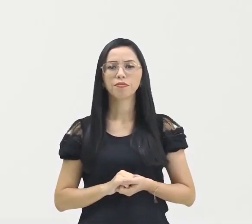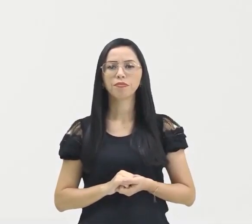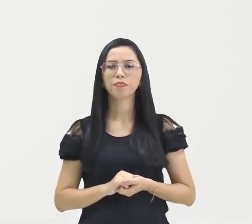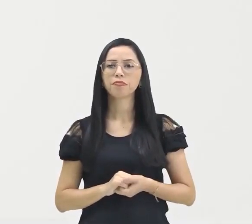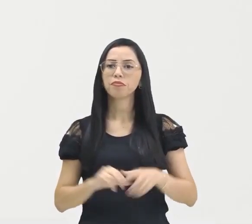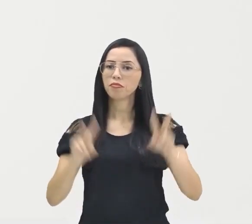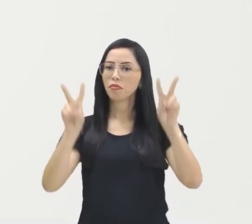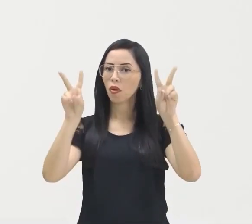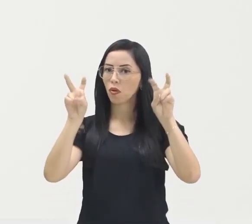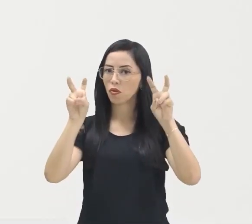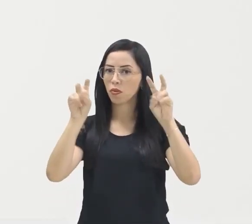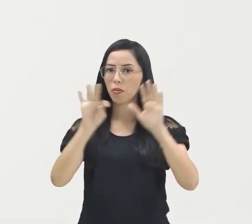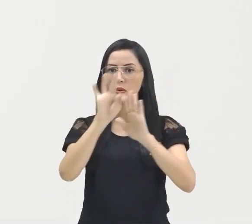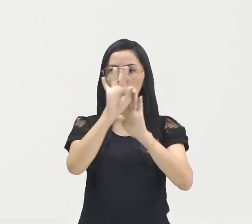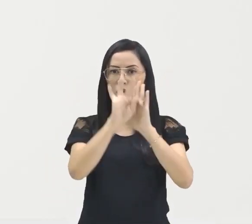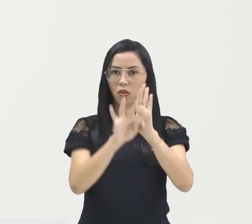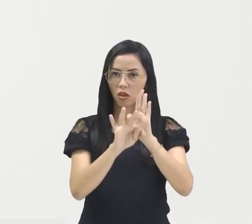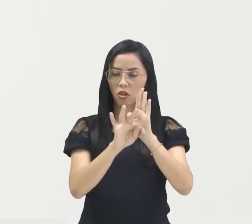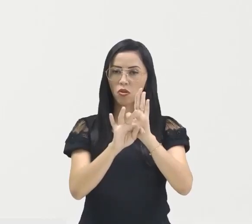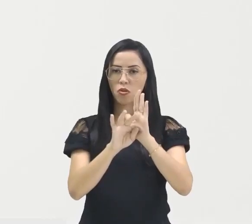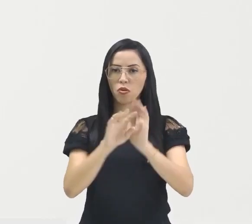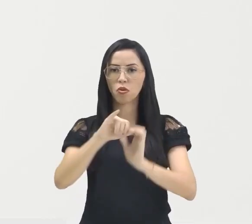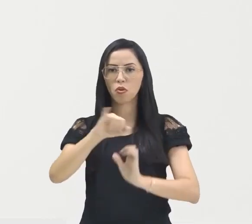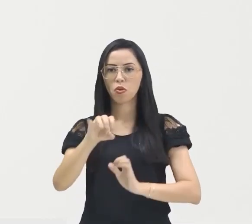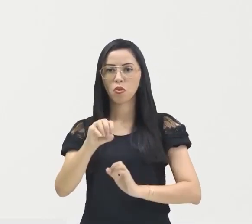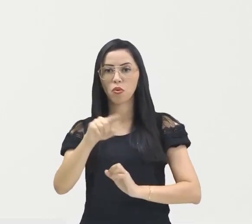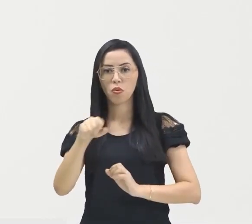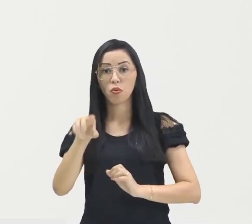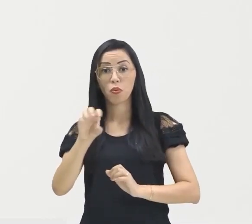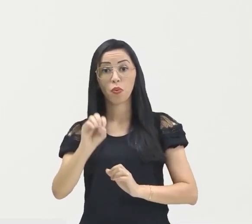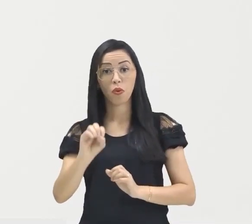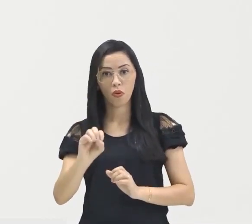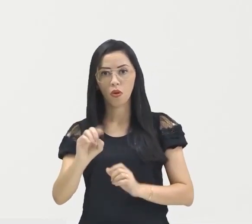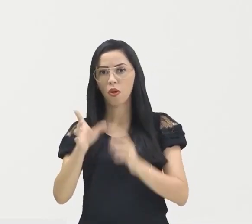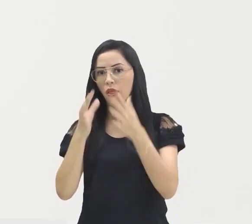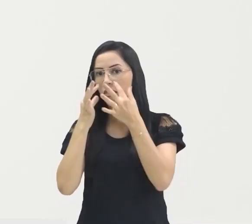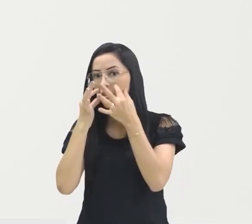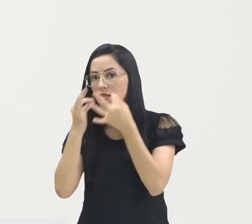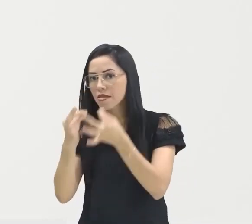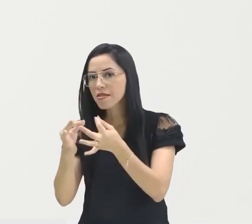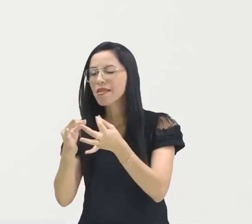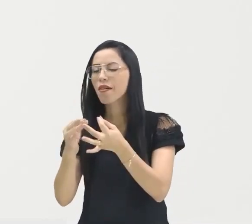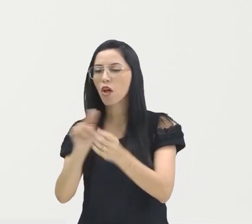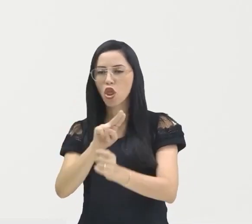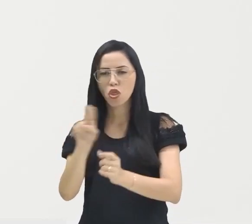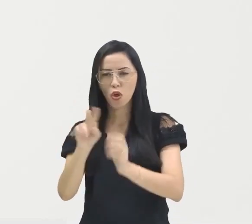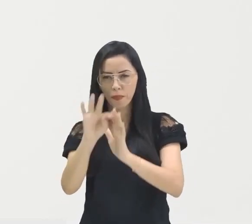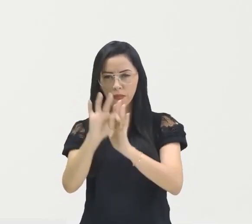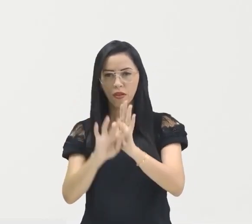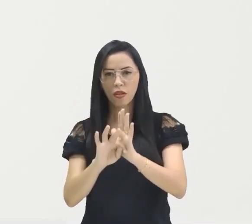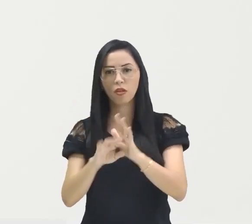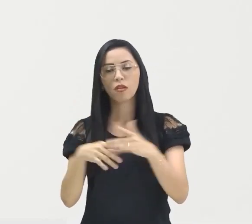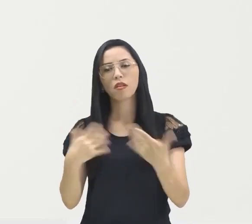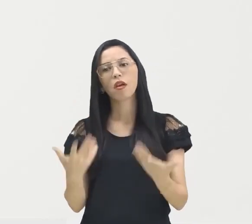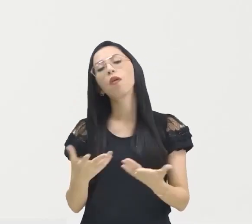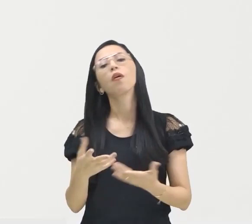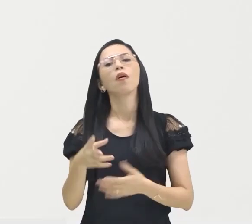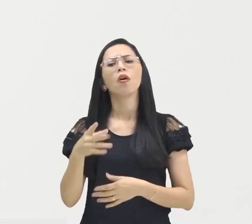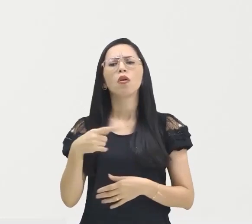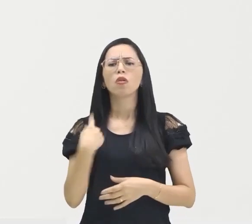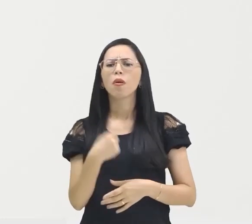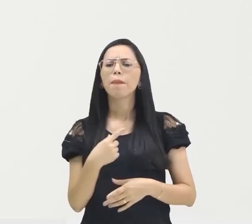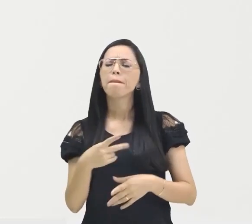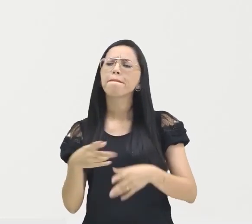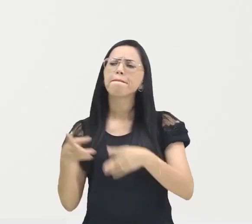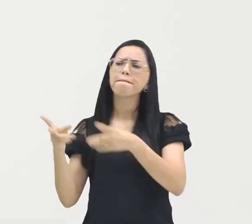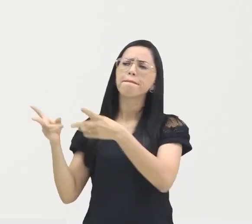Conversando sobre o texto de João, preste atenção. Lembra aquela retomada, aquele trecho que a gente viu? O que a gente percebeu lá?